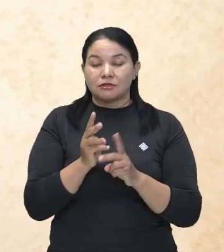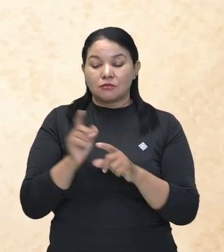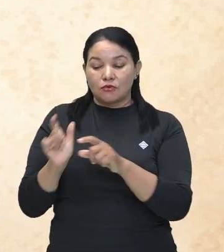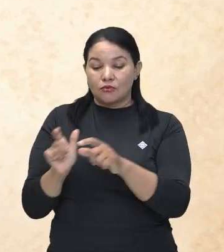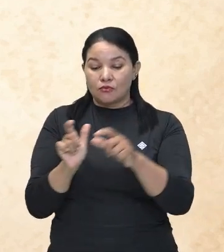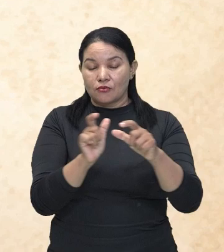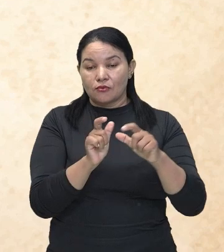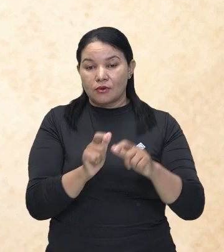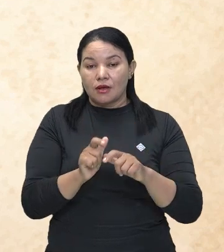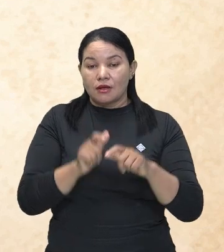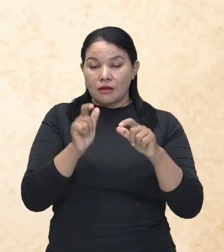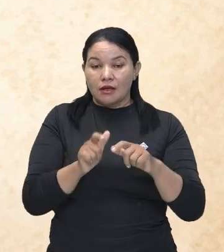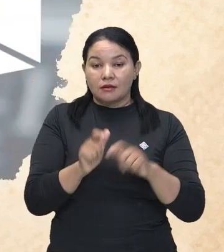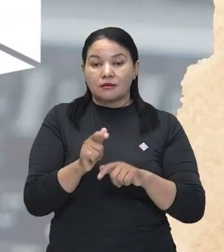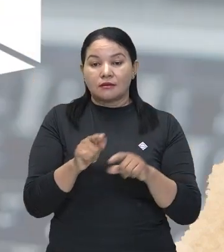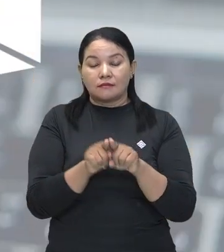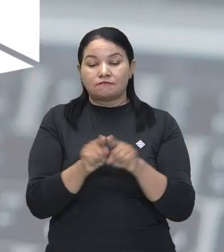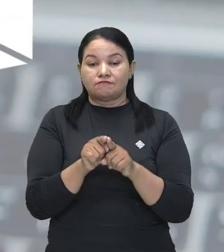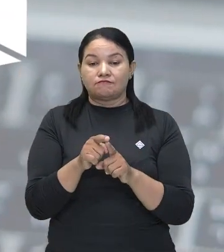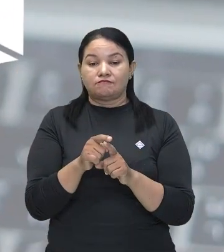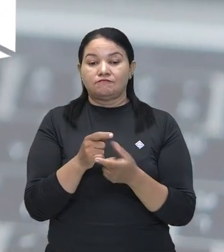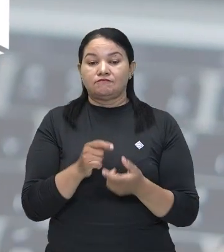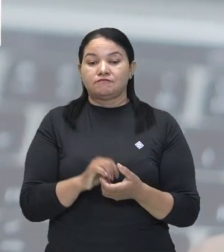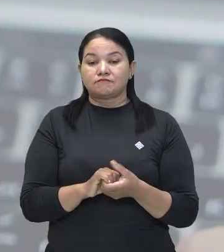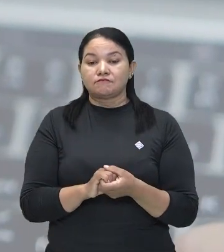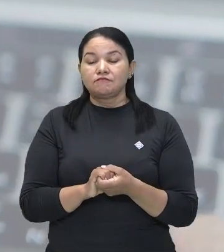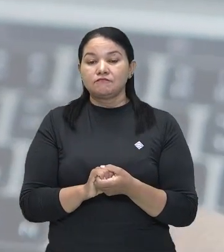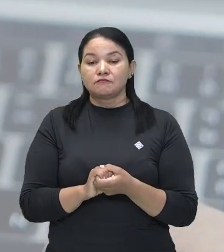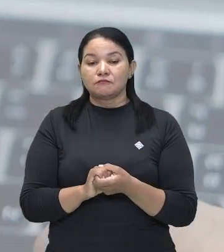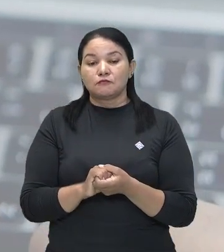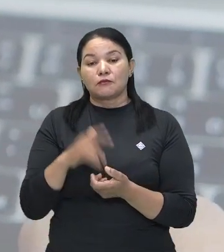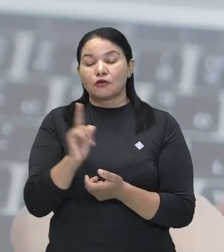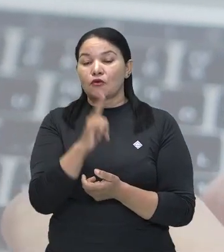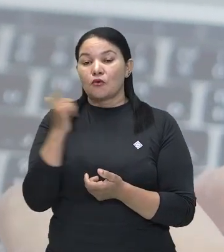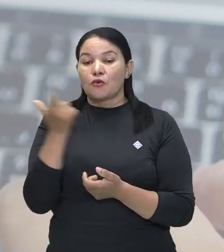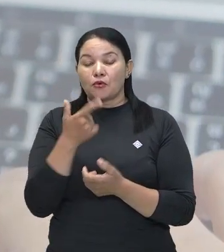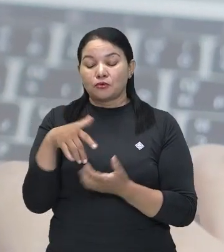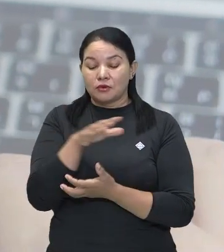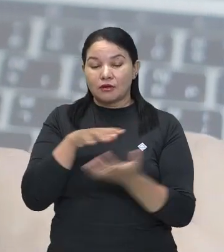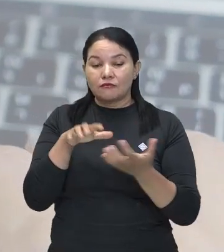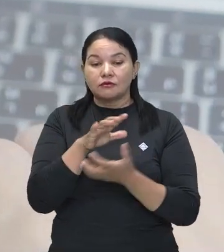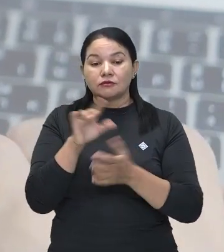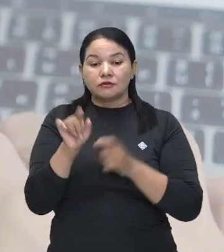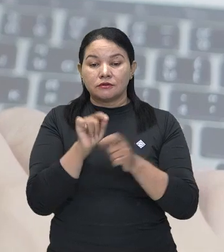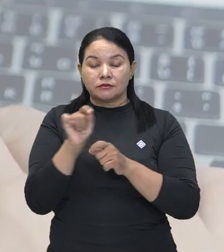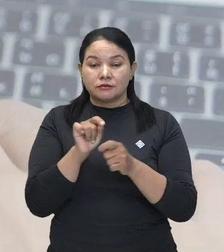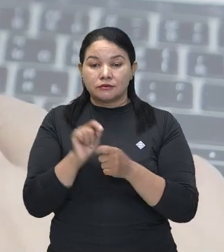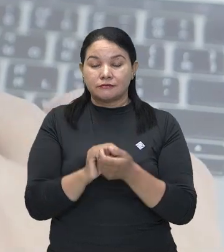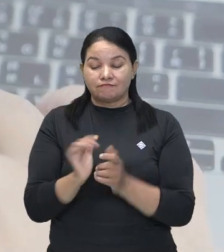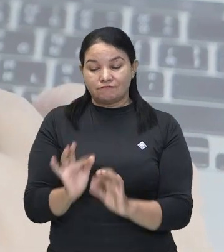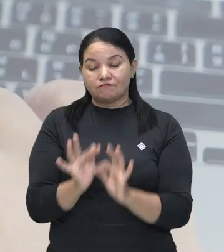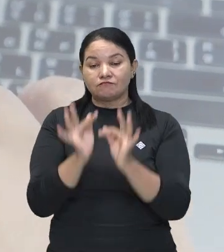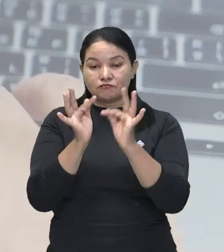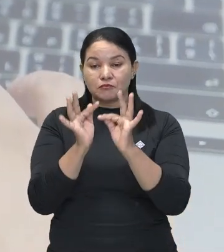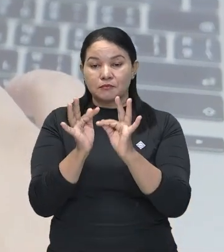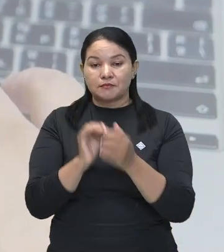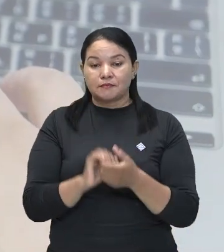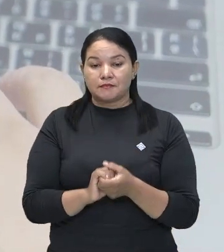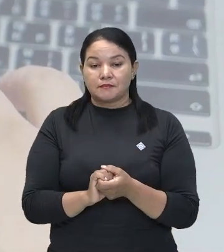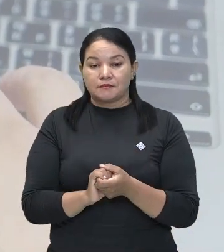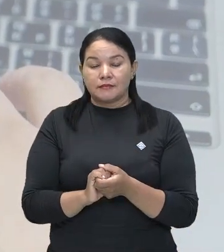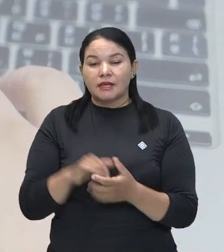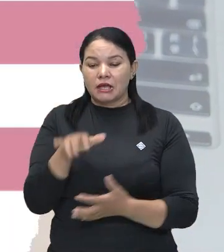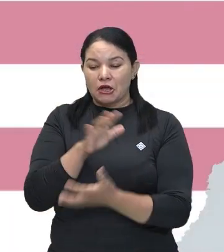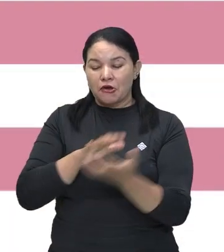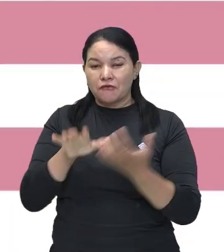o Reino Unido está colonizando. E aí a gente chega num outro tipo de revolução, que é a revolução tecnológica. A revolução